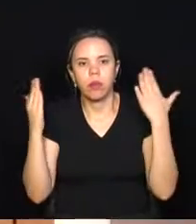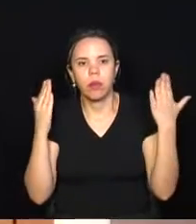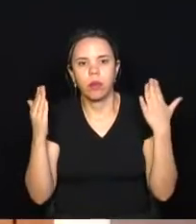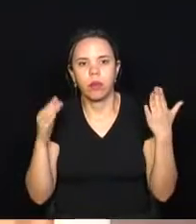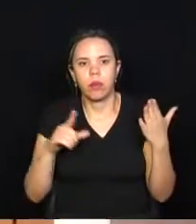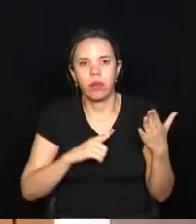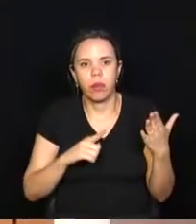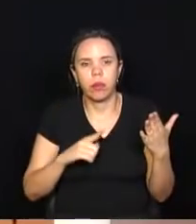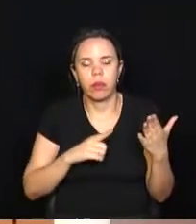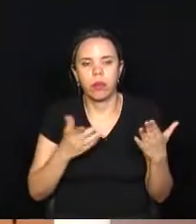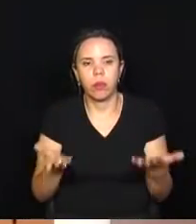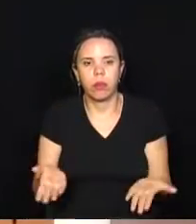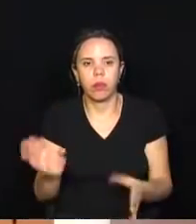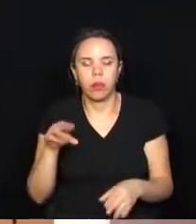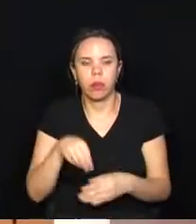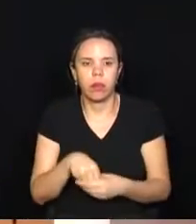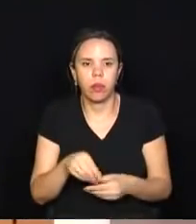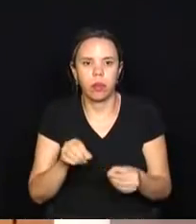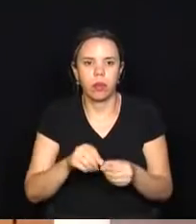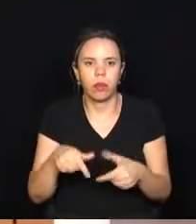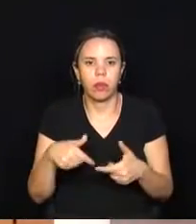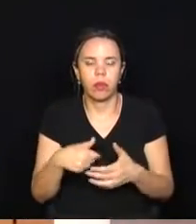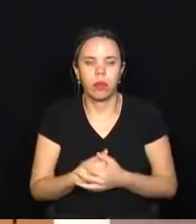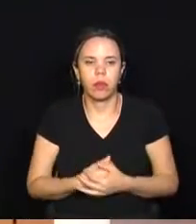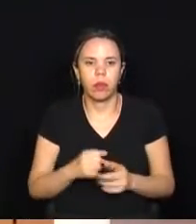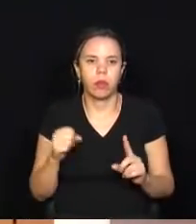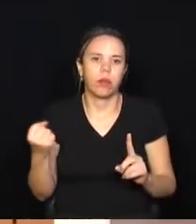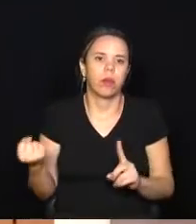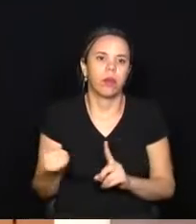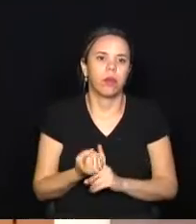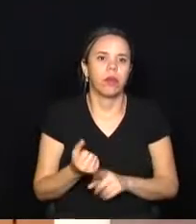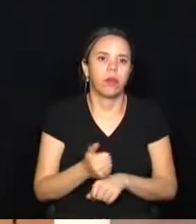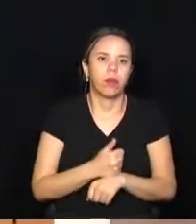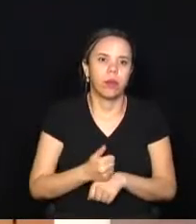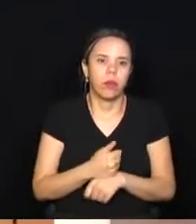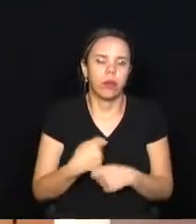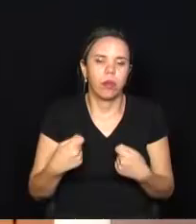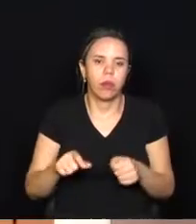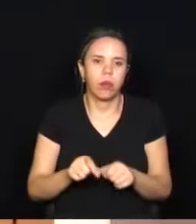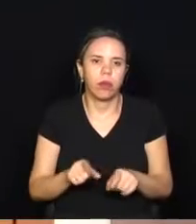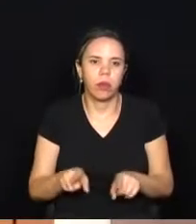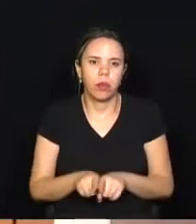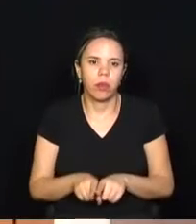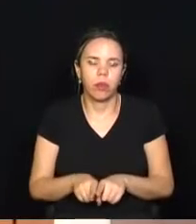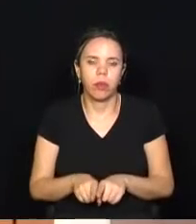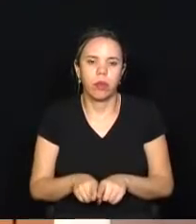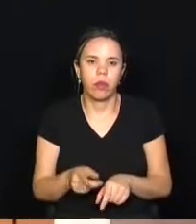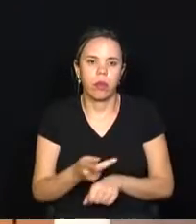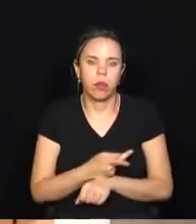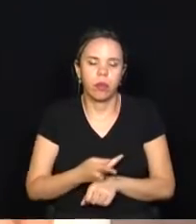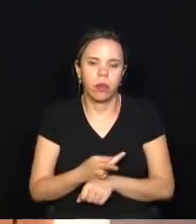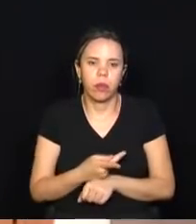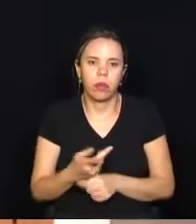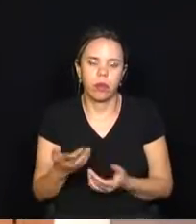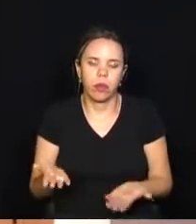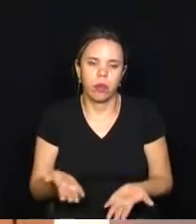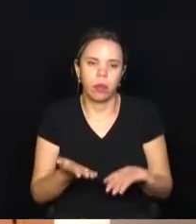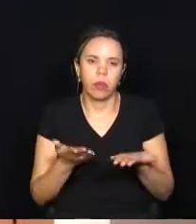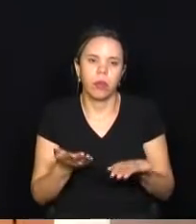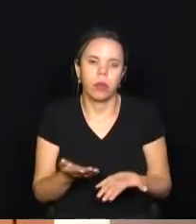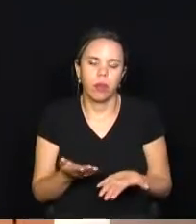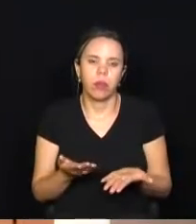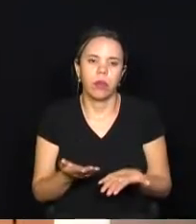tem que ter um psicólogo dentro para fazer o trabalho, assistente social, né? Porque o serviço social busca, inclusive,